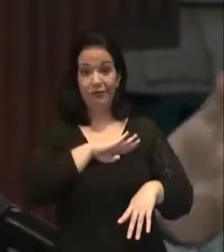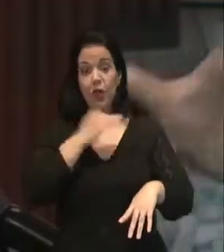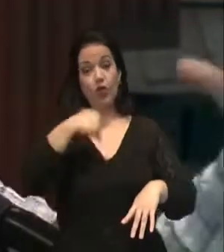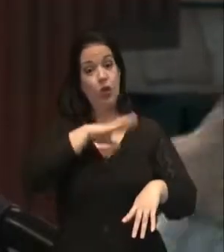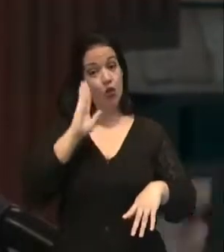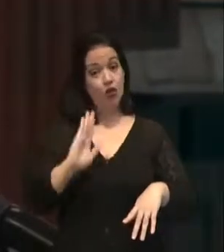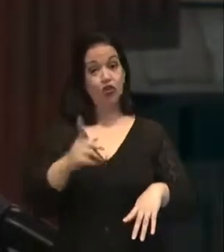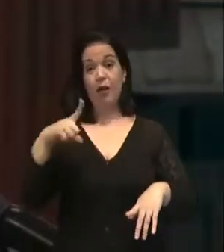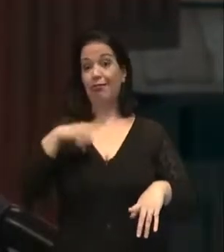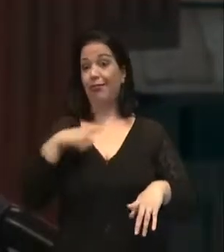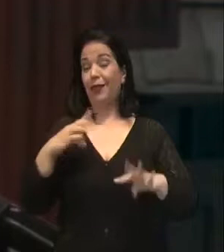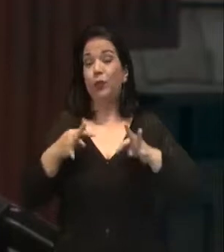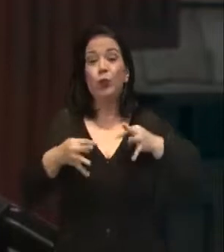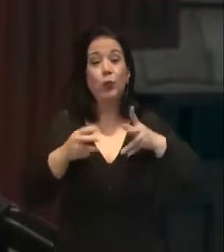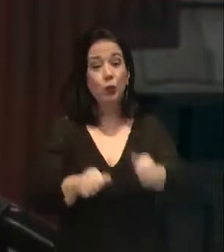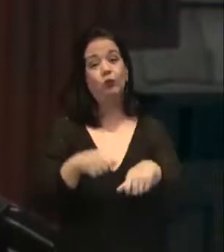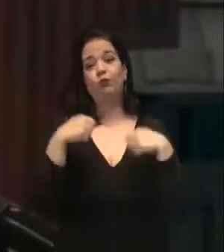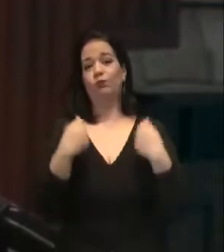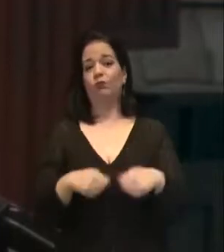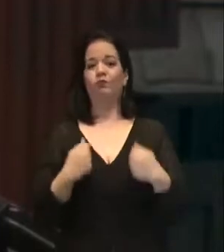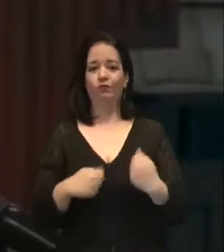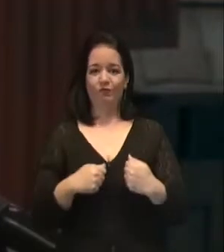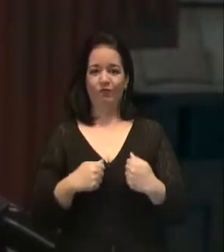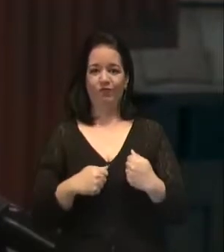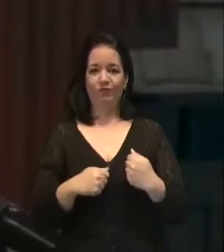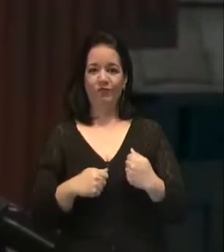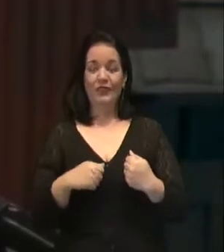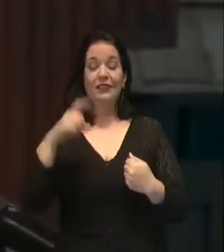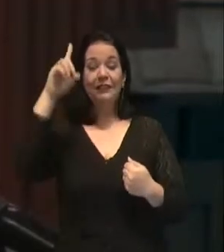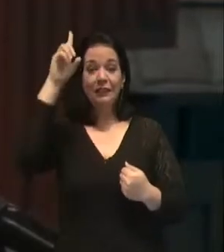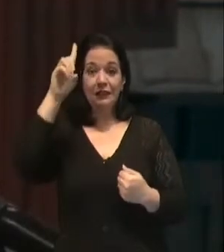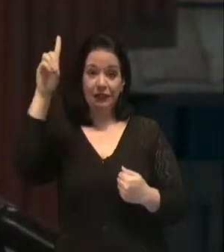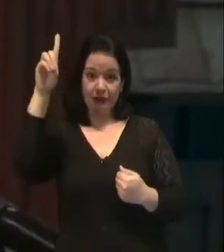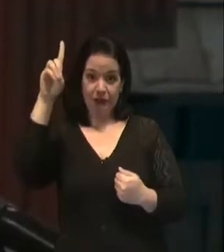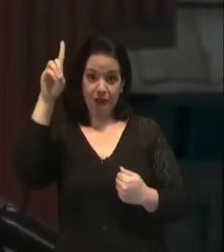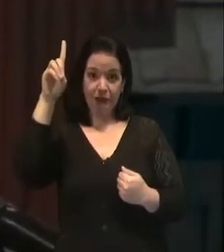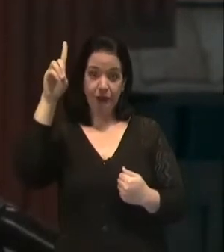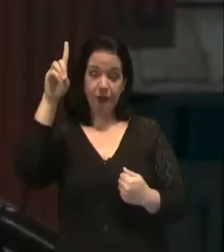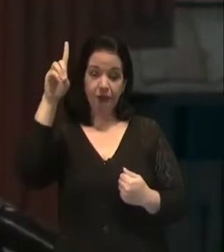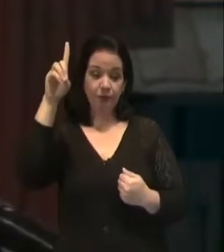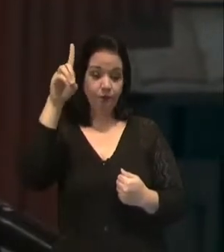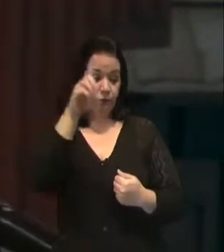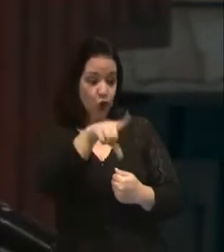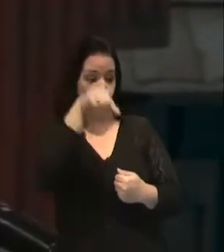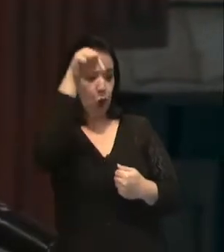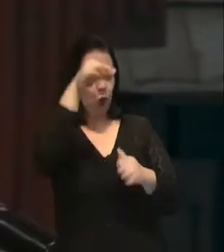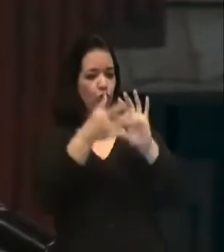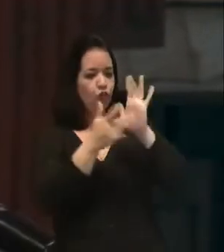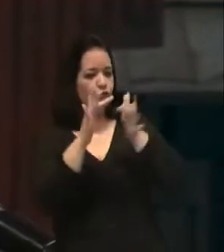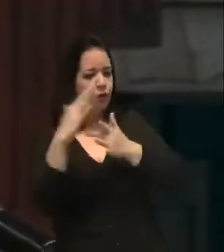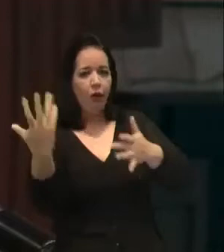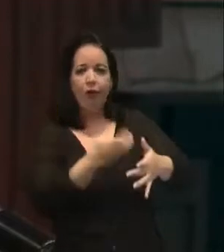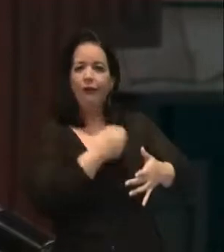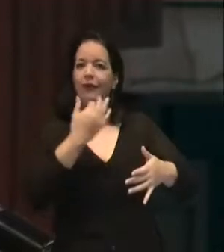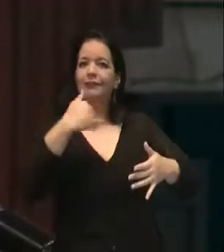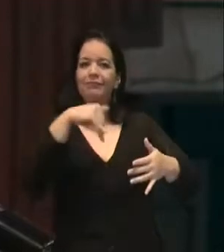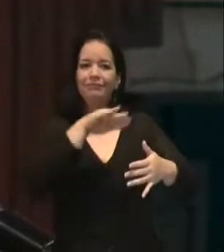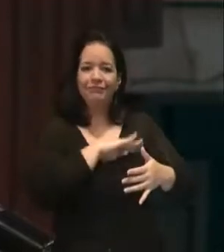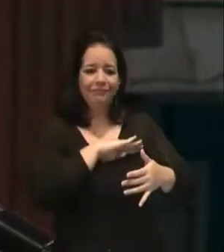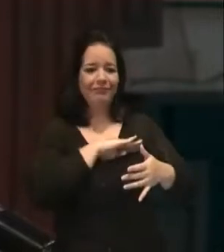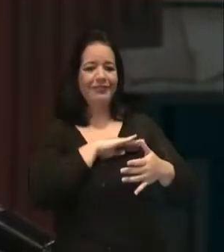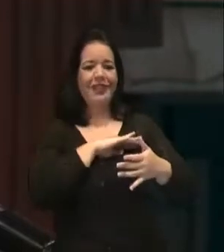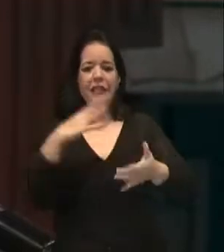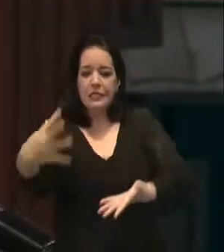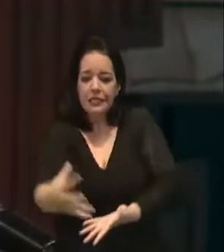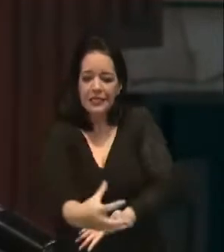escolha de Deus soberana, a escolha em Cristo, a redenção, a remissão dos nossos